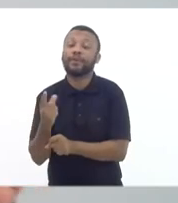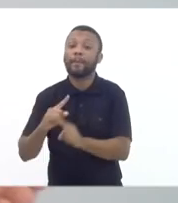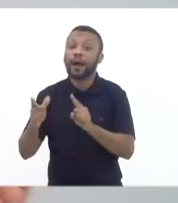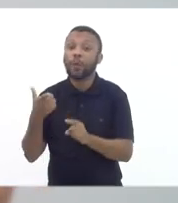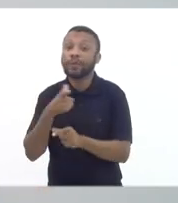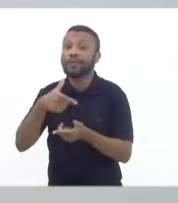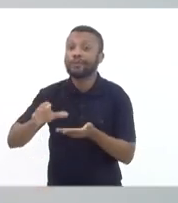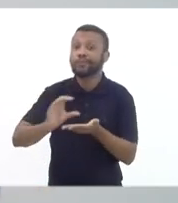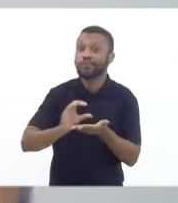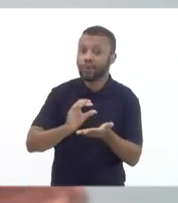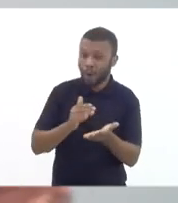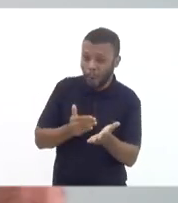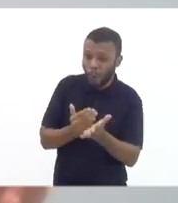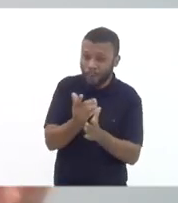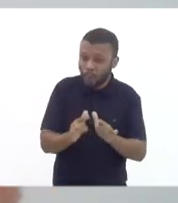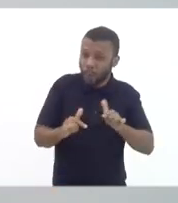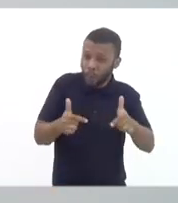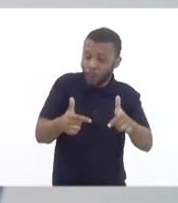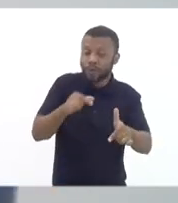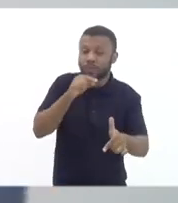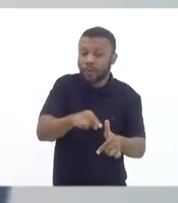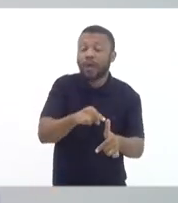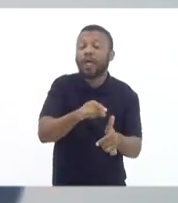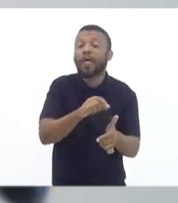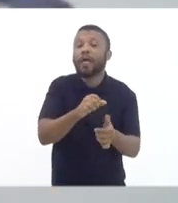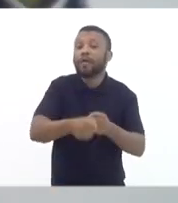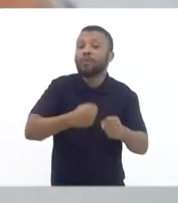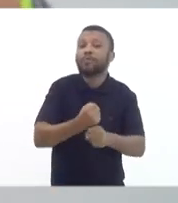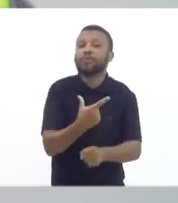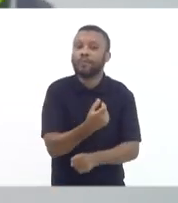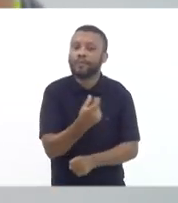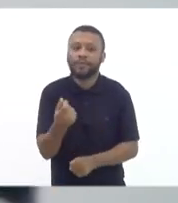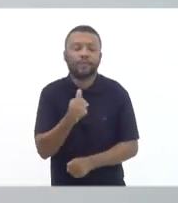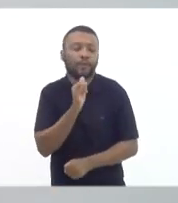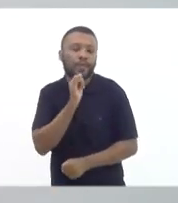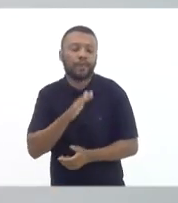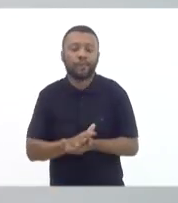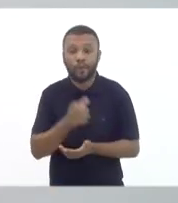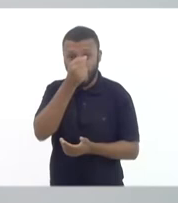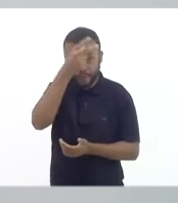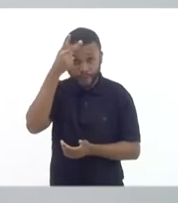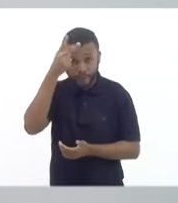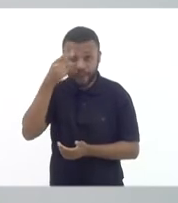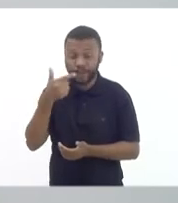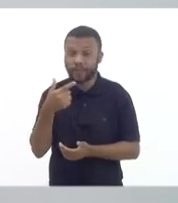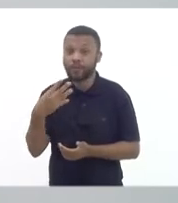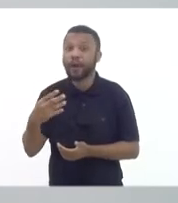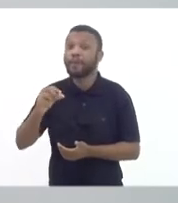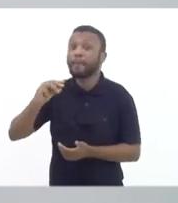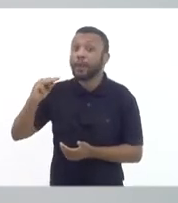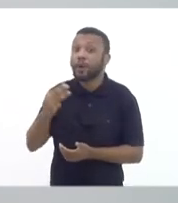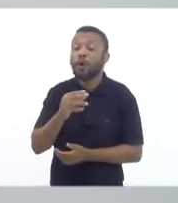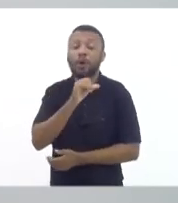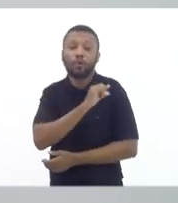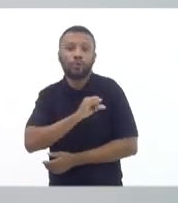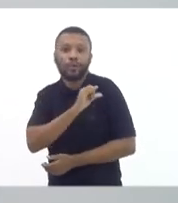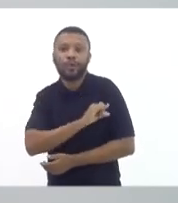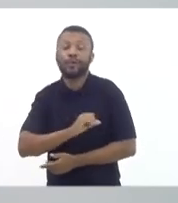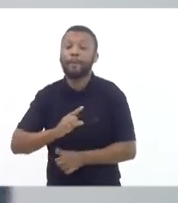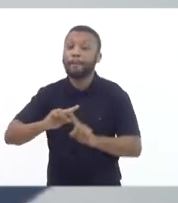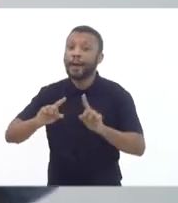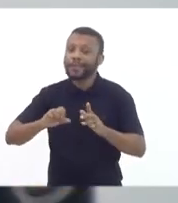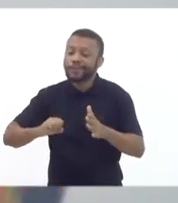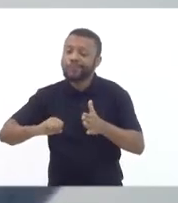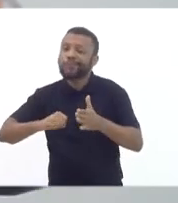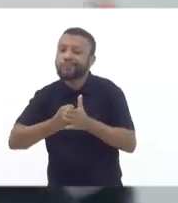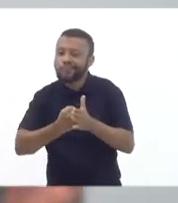audiências públicas para esclarecer, porque, por exemplo, o prefeito me liberou 24 milhões lá no Rio, aí ele contingenciou 11 milhões. Eu